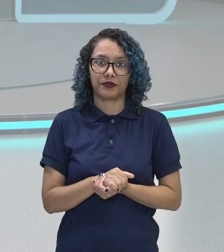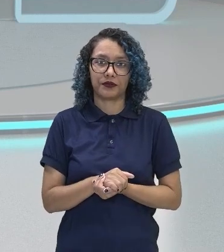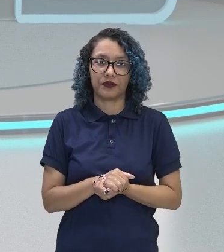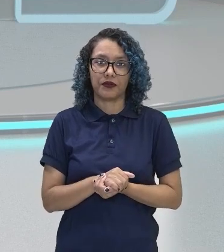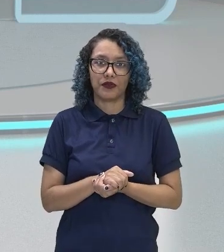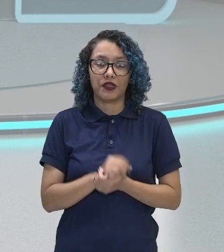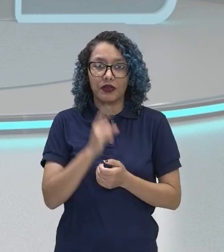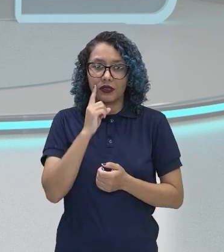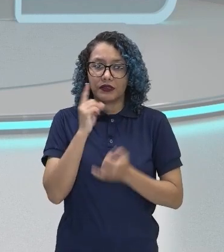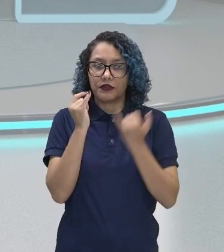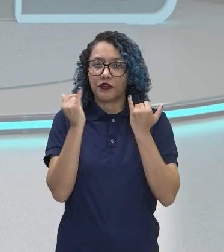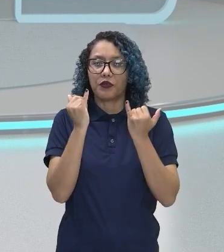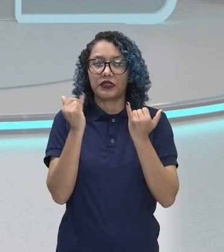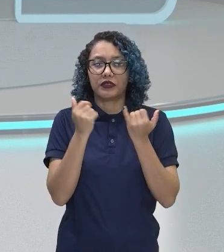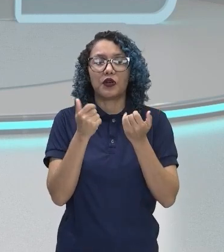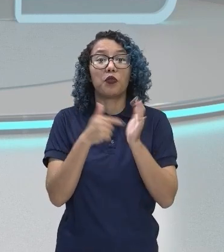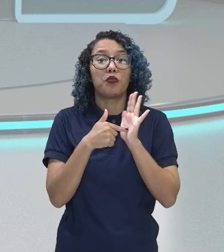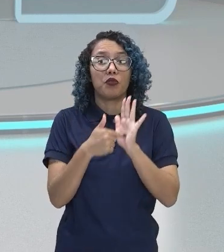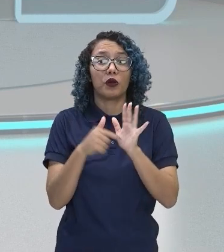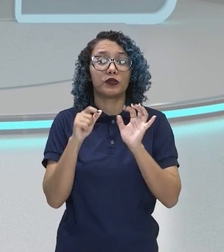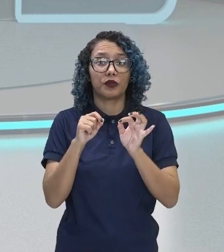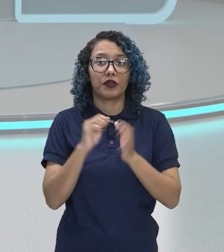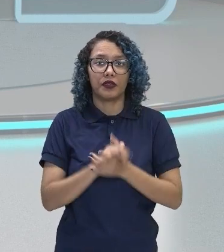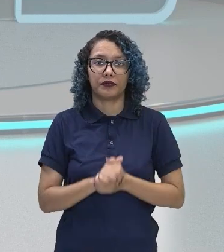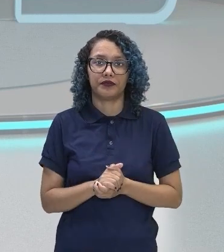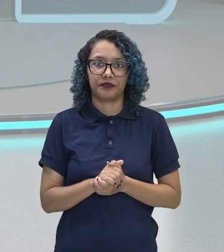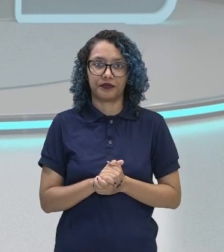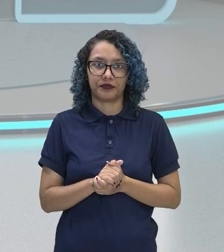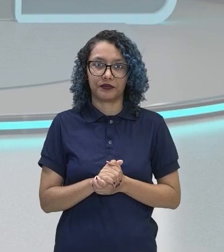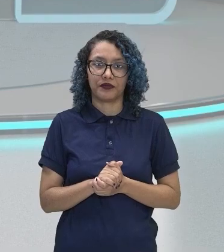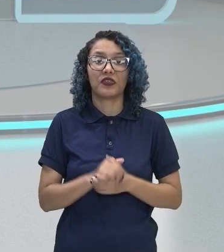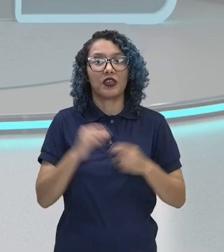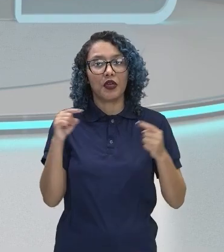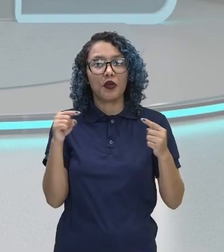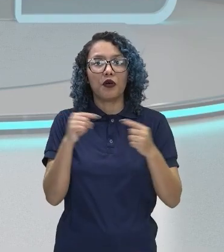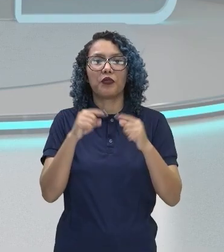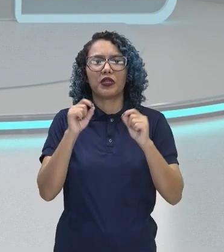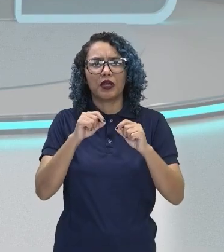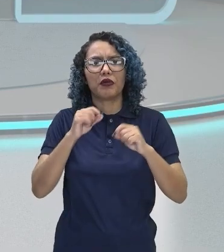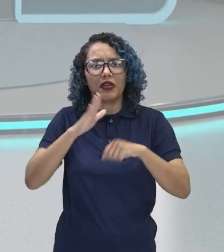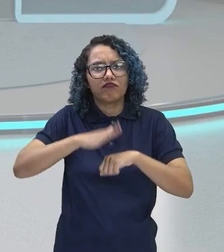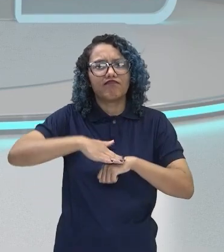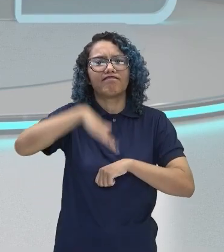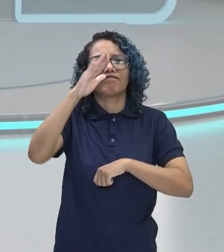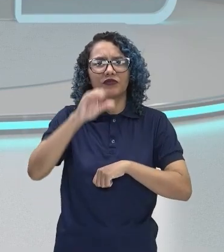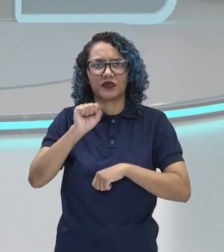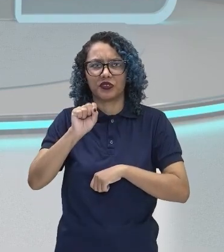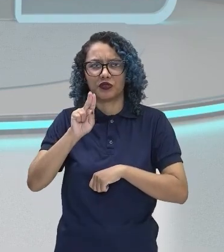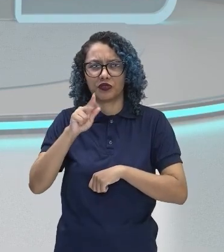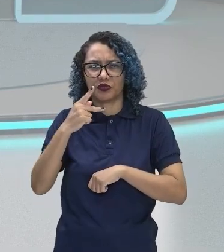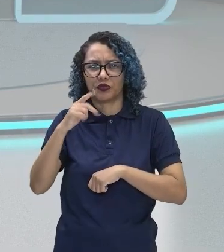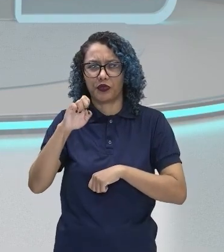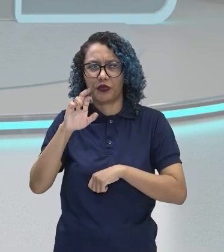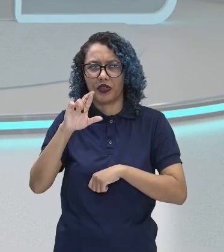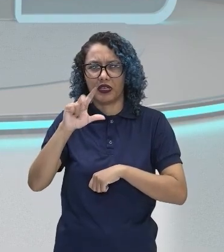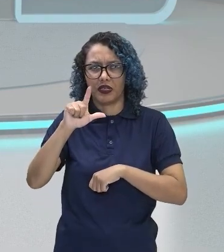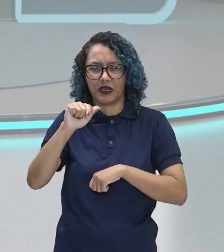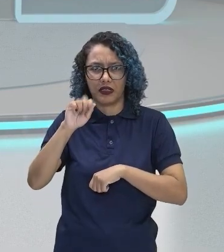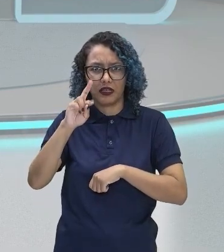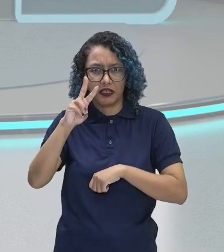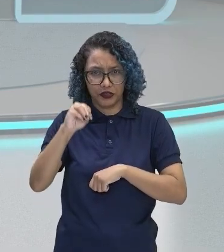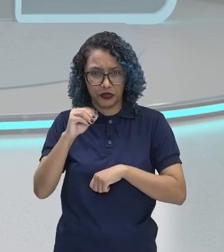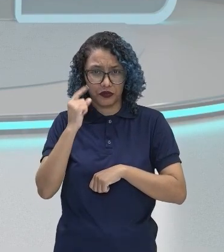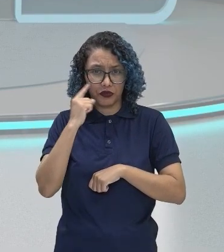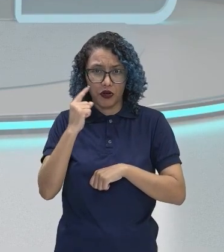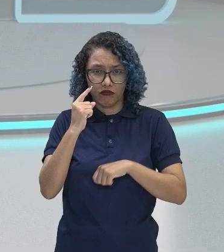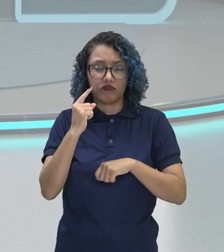trata bem com essa ideia, que casa bem com essa ideia de superlativo. O maior sistema de monotrilho suspenso do mundo, o monotrilho urbano